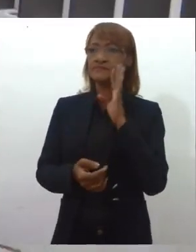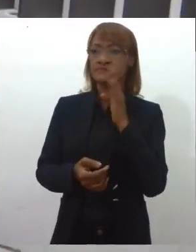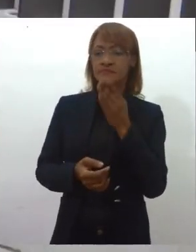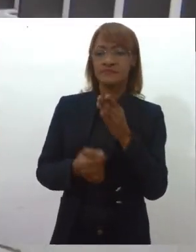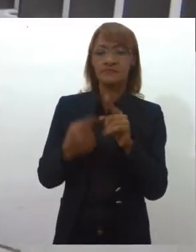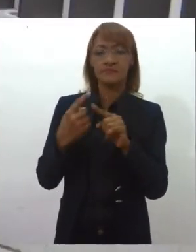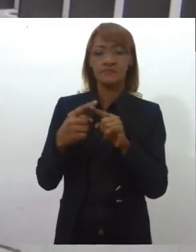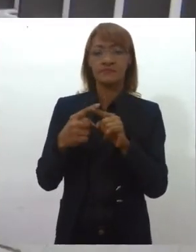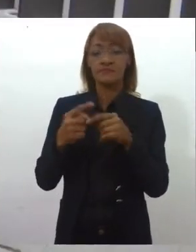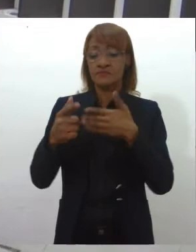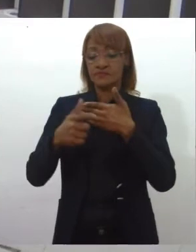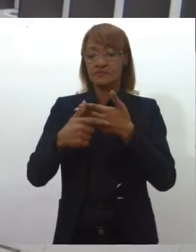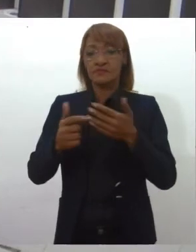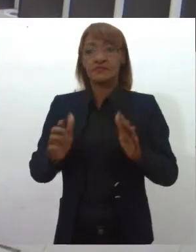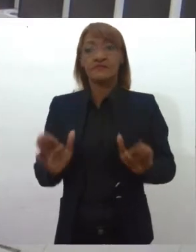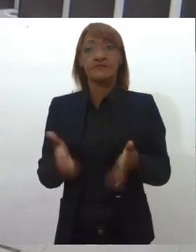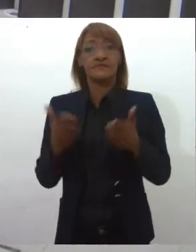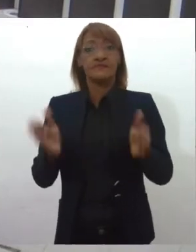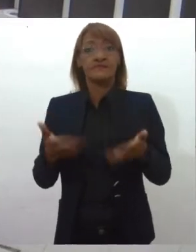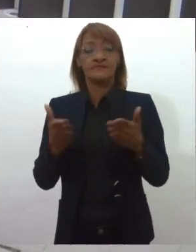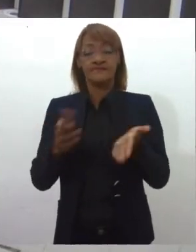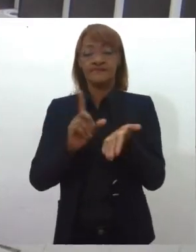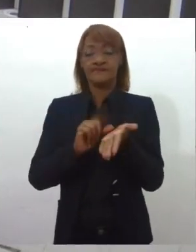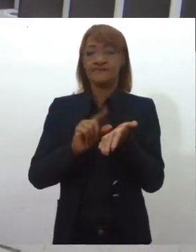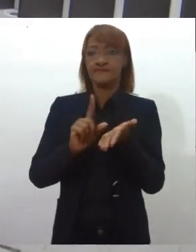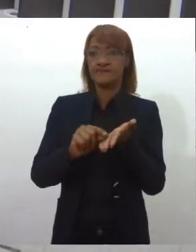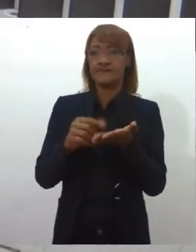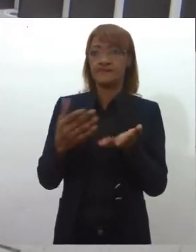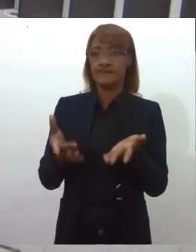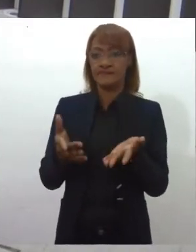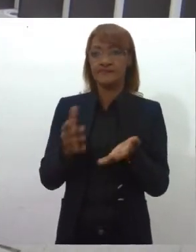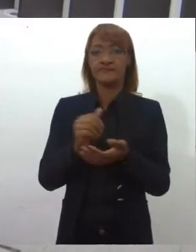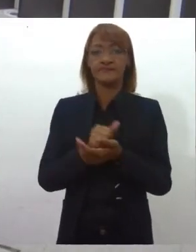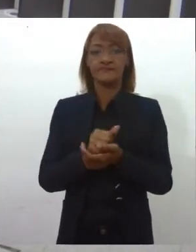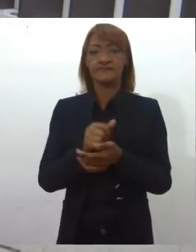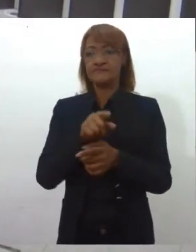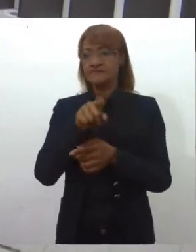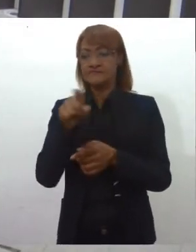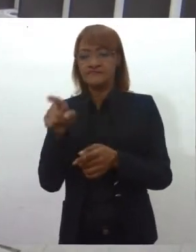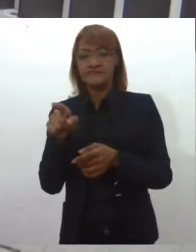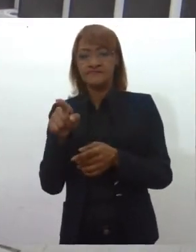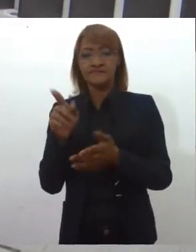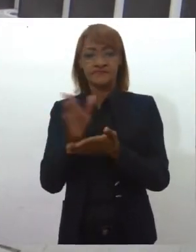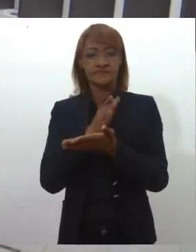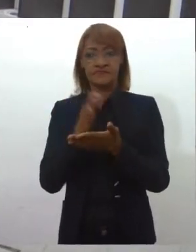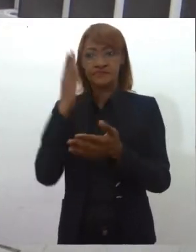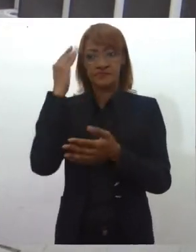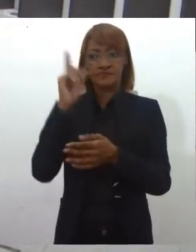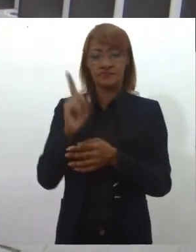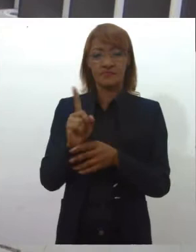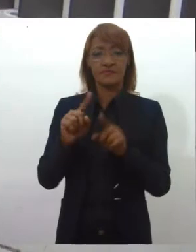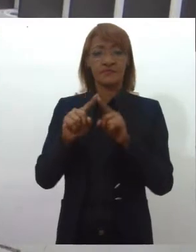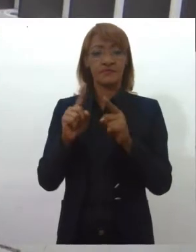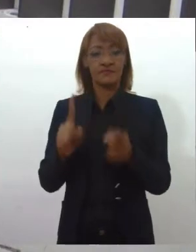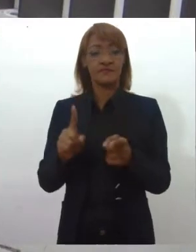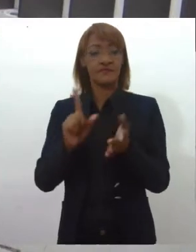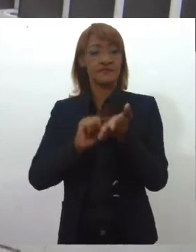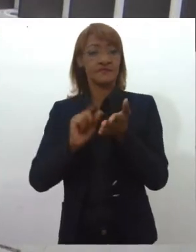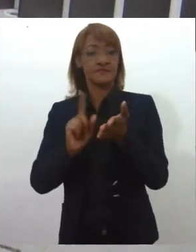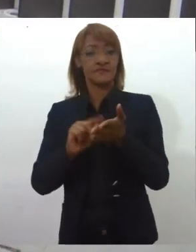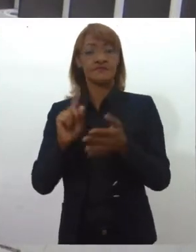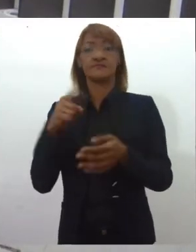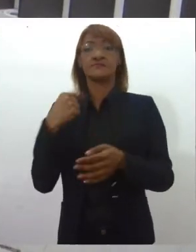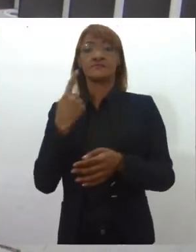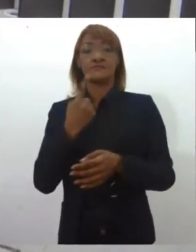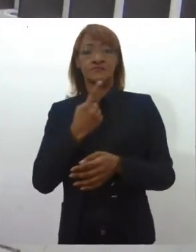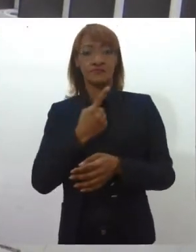esse papel de incentivo à produção científica, né? Porque, para quem não sabe, por exemplo, é através da produção científica que novos testes